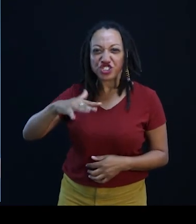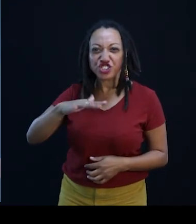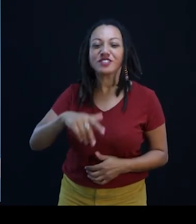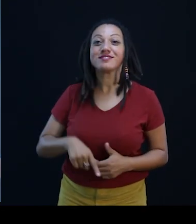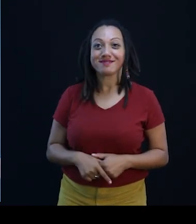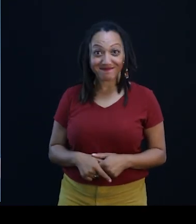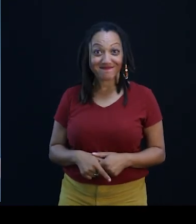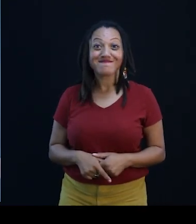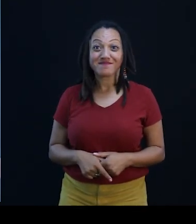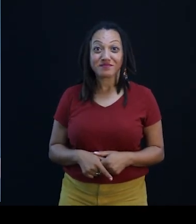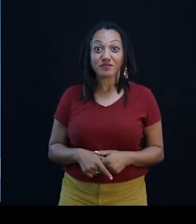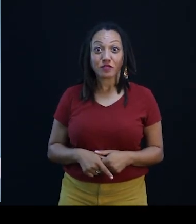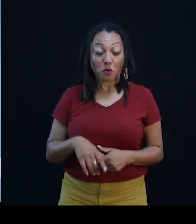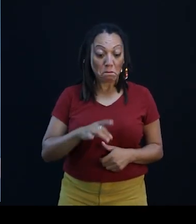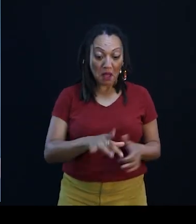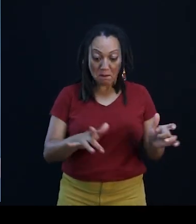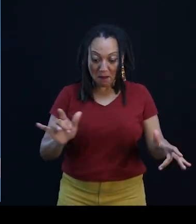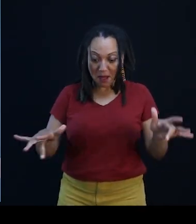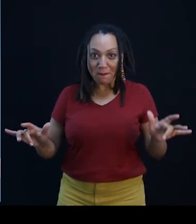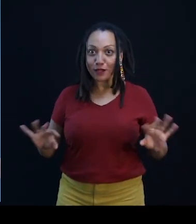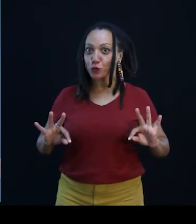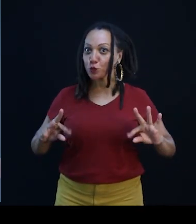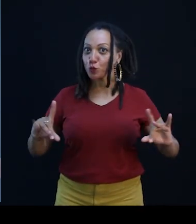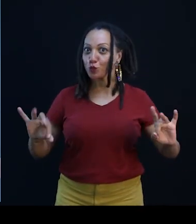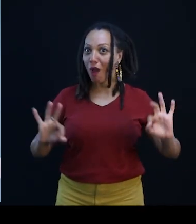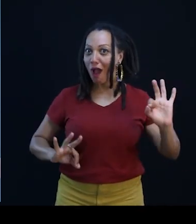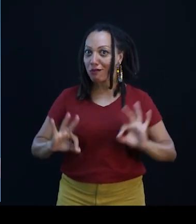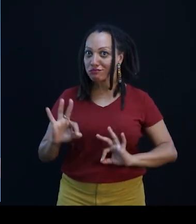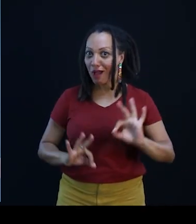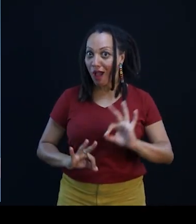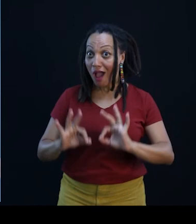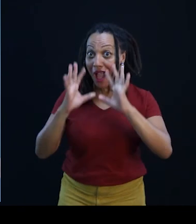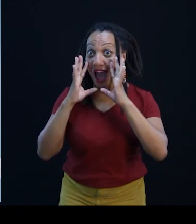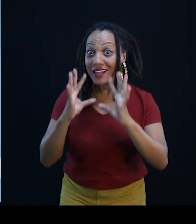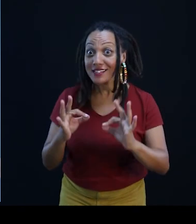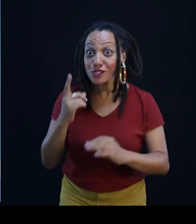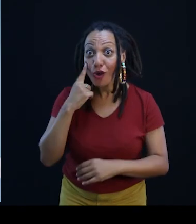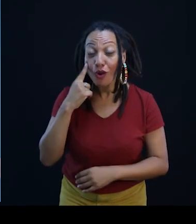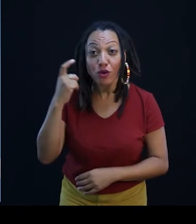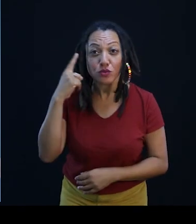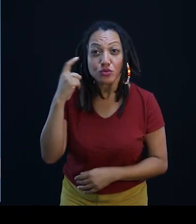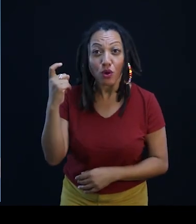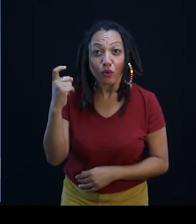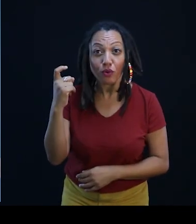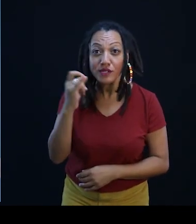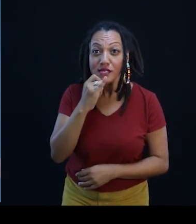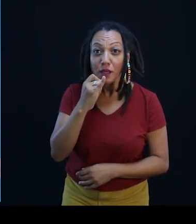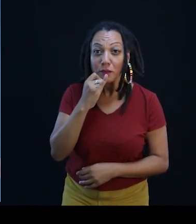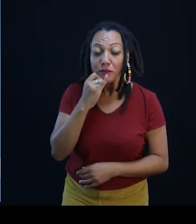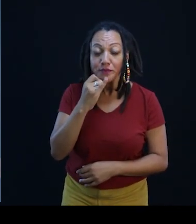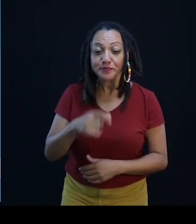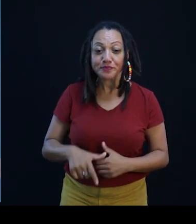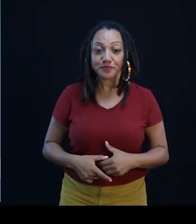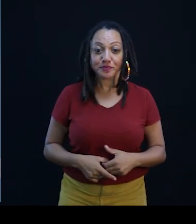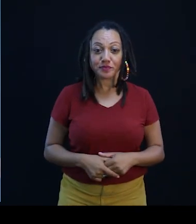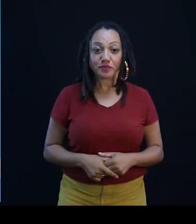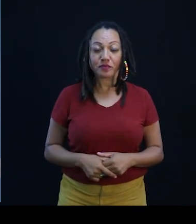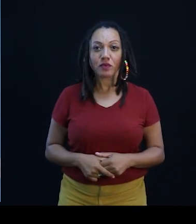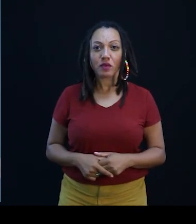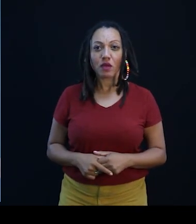Pronto, vamos deixar aqui toda... Você já viu esse aqui? Não. Gente, presta atenção no som que isso aqui faz, olha.